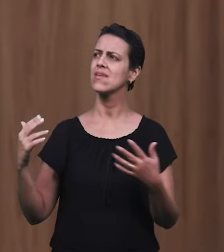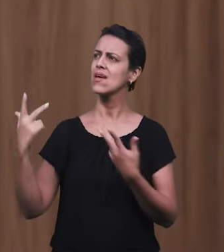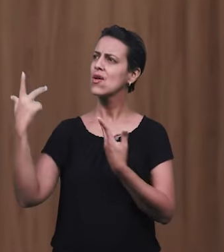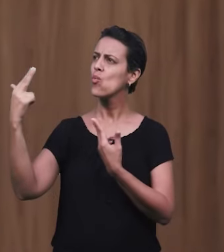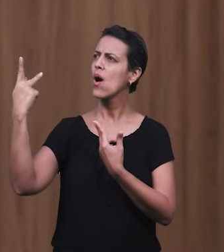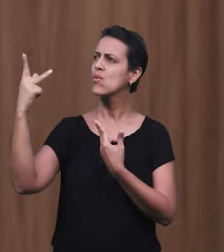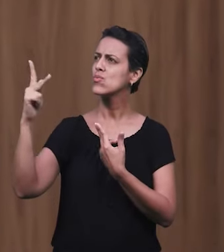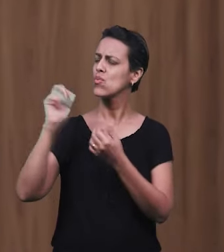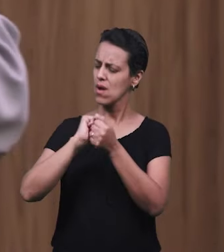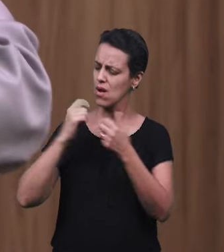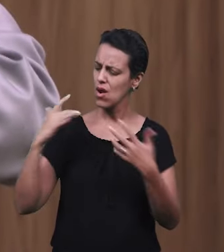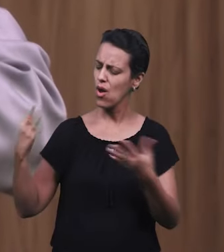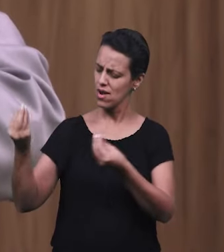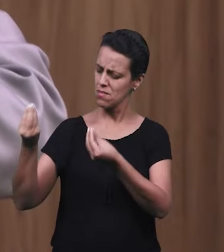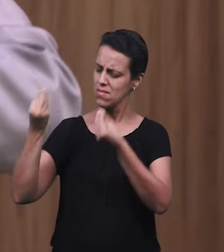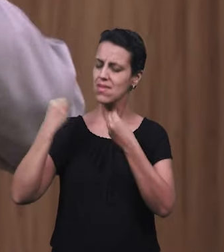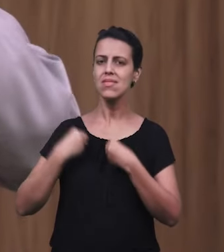me deste